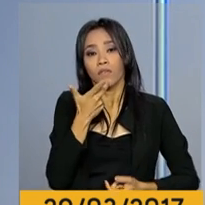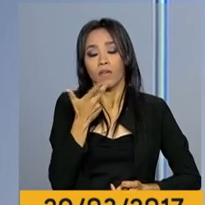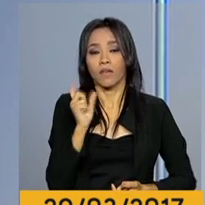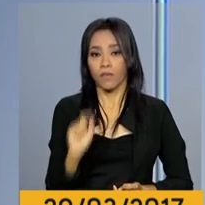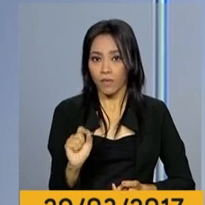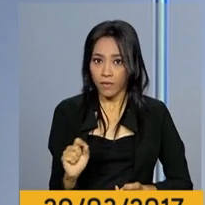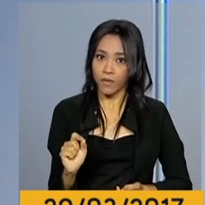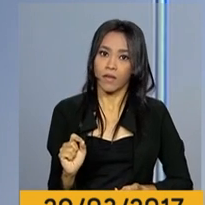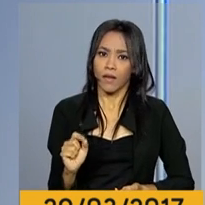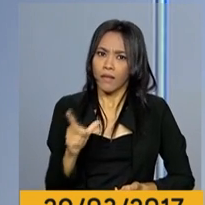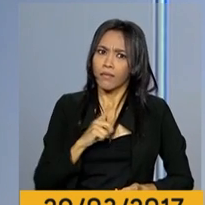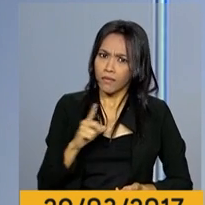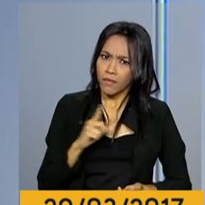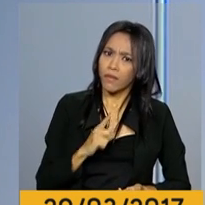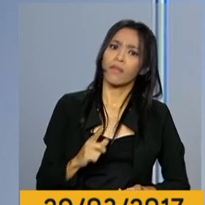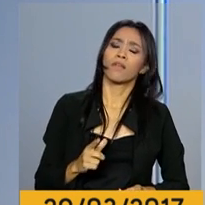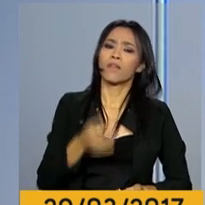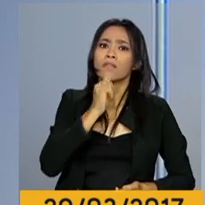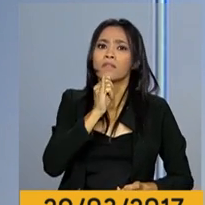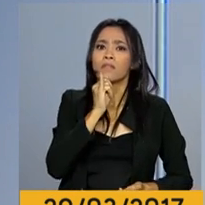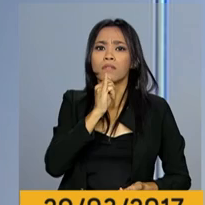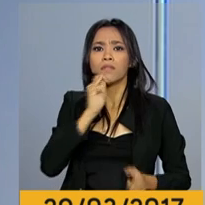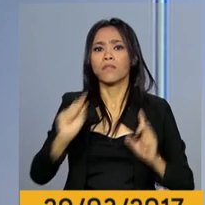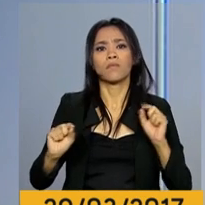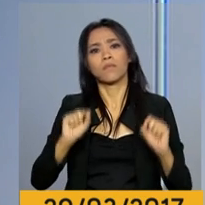exemplos concretos em que a imprevidência